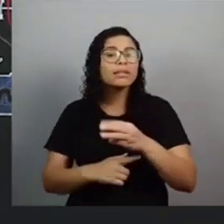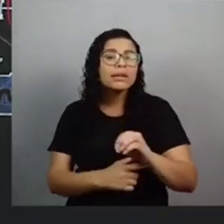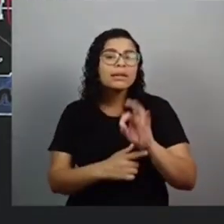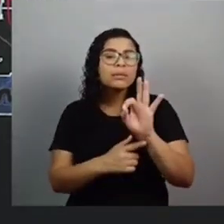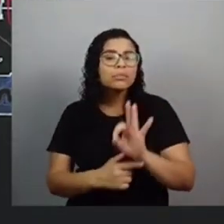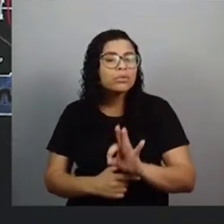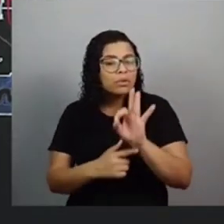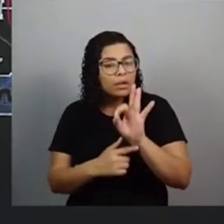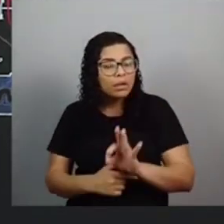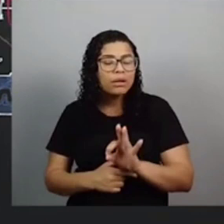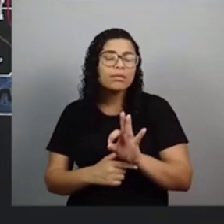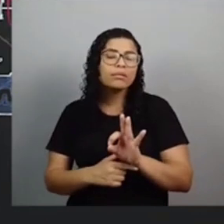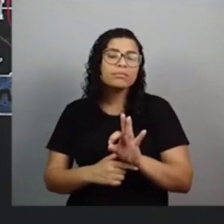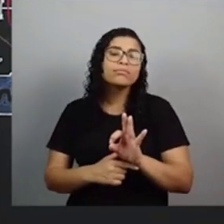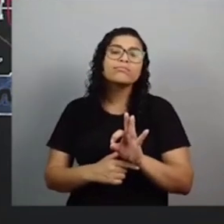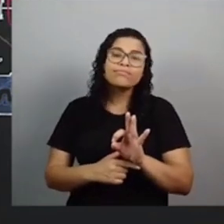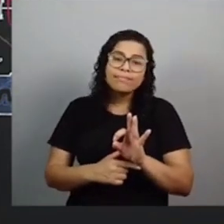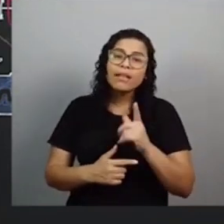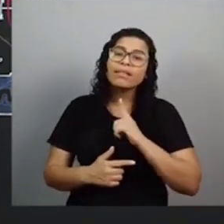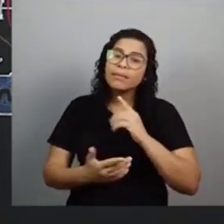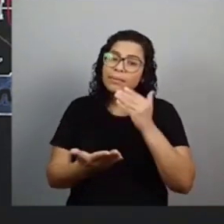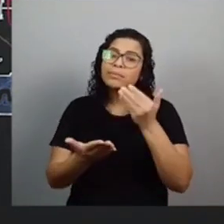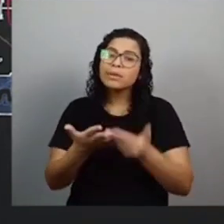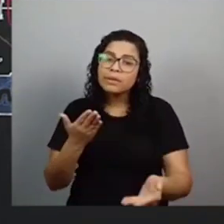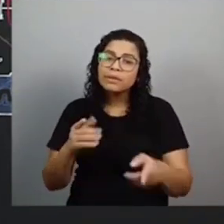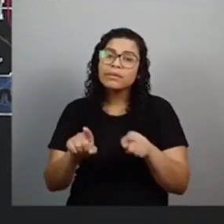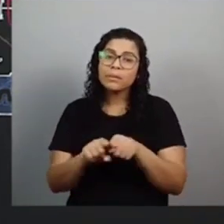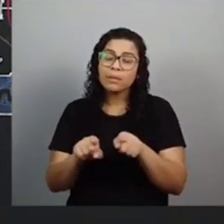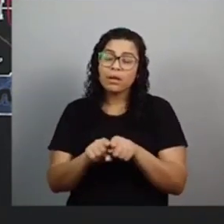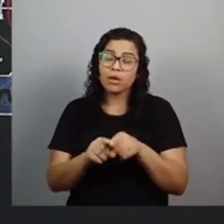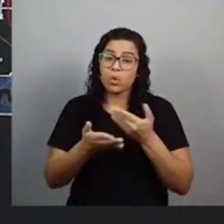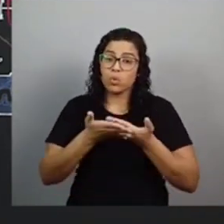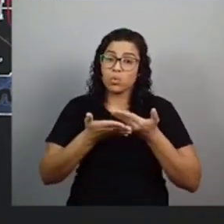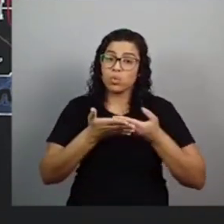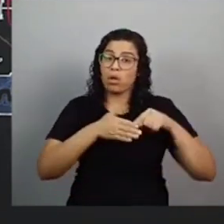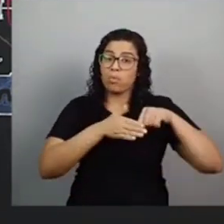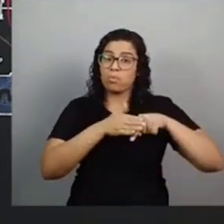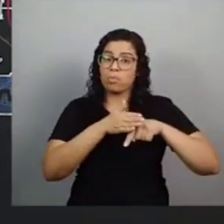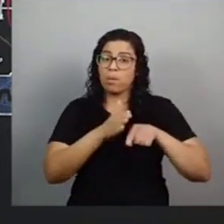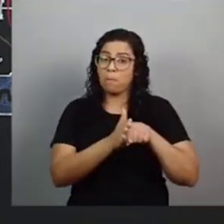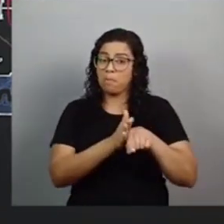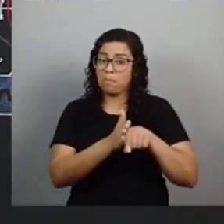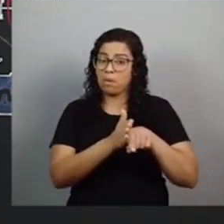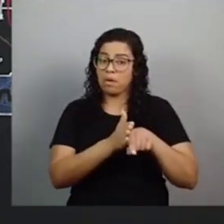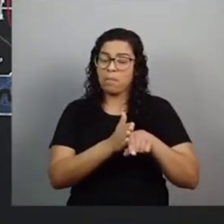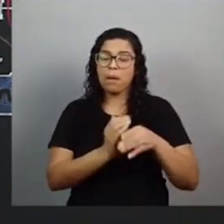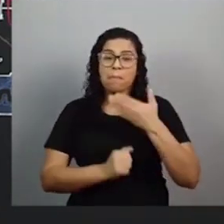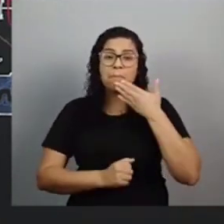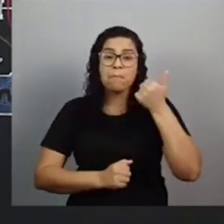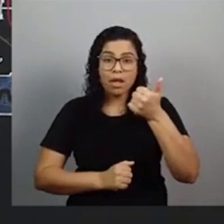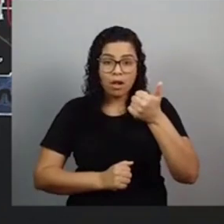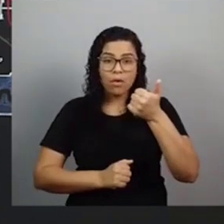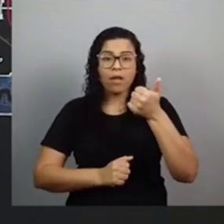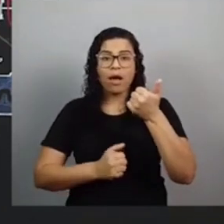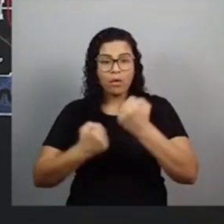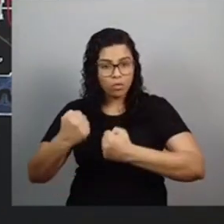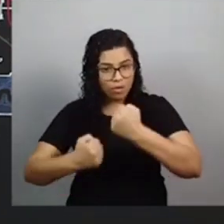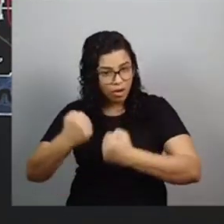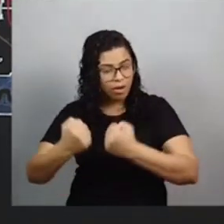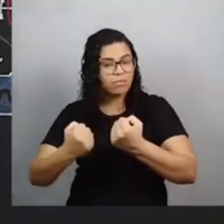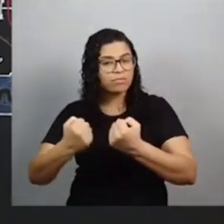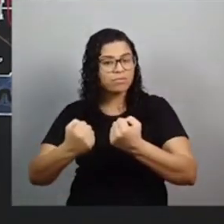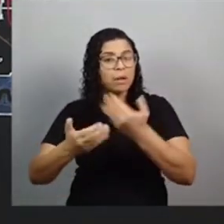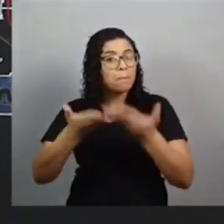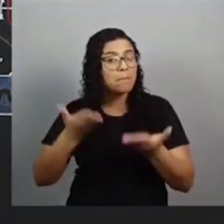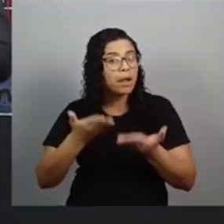Tem perda? Tem perda. Estão aí estudando para chegar em motores mais eficientes, para não se perder tanto.